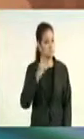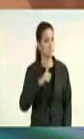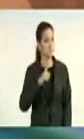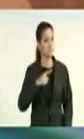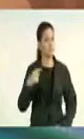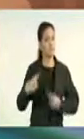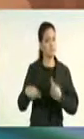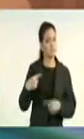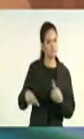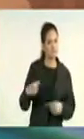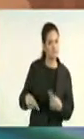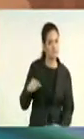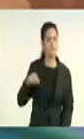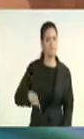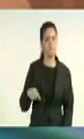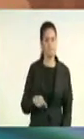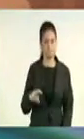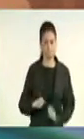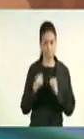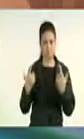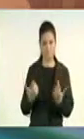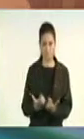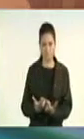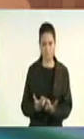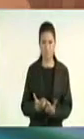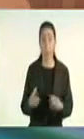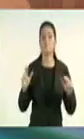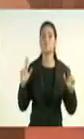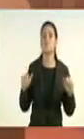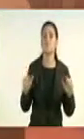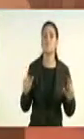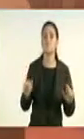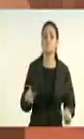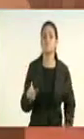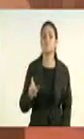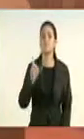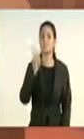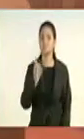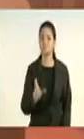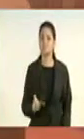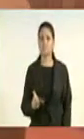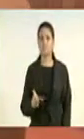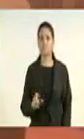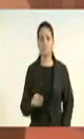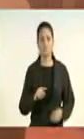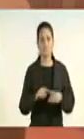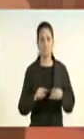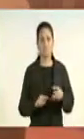casa a respeito dos membros da comissão de licitação